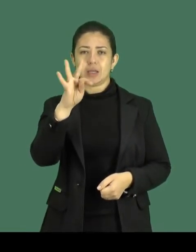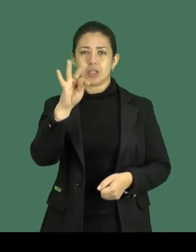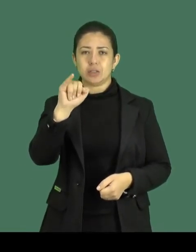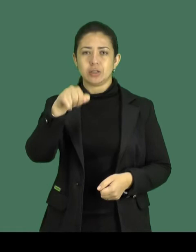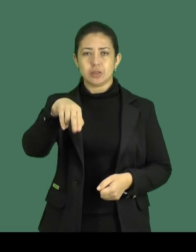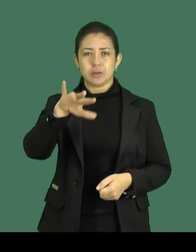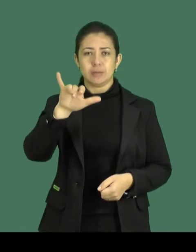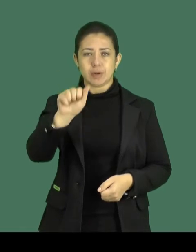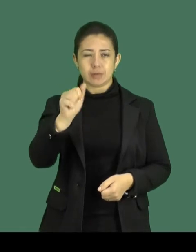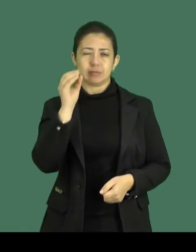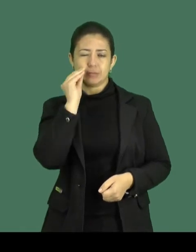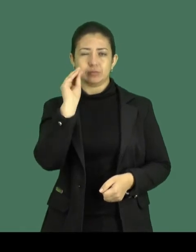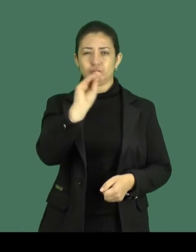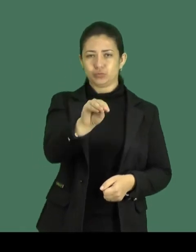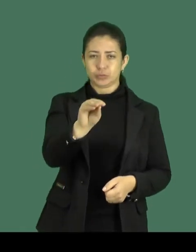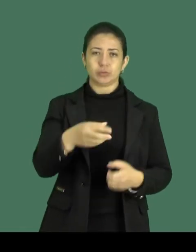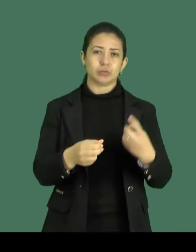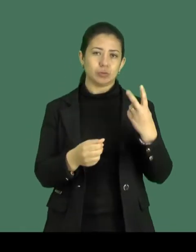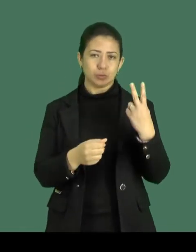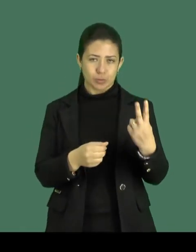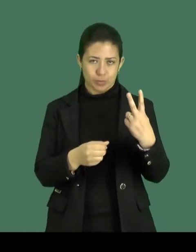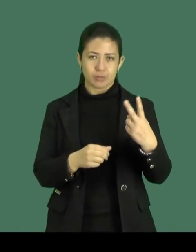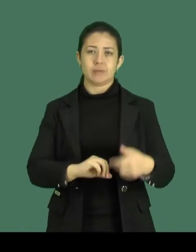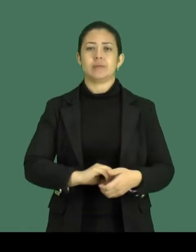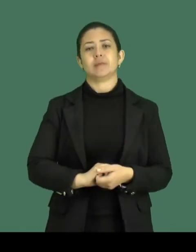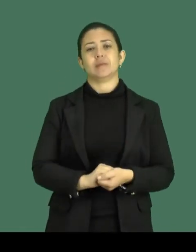Veja, vou colocar aqui 2